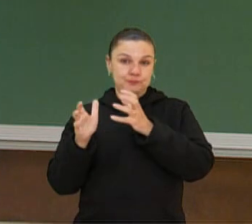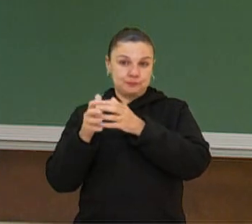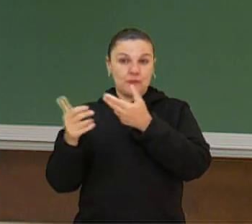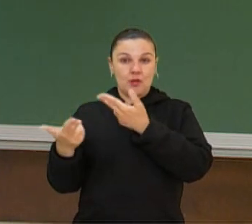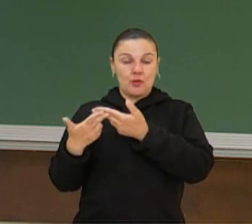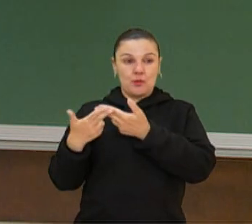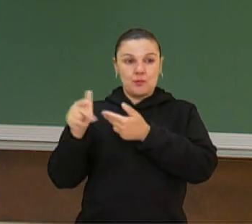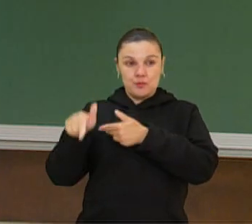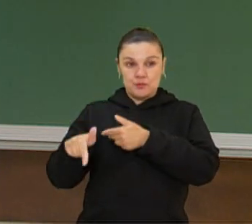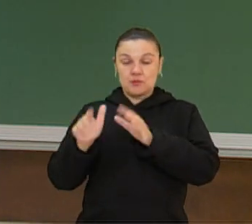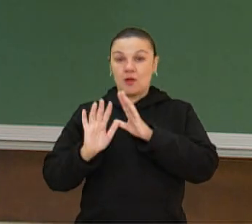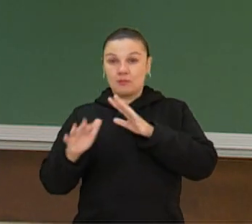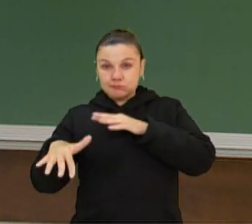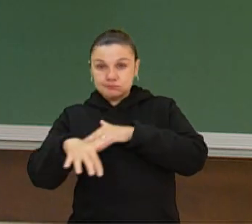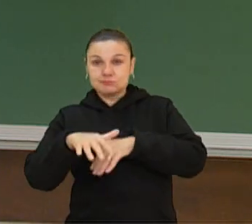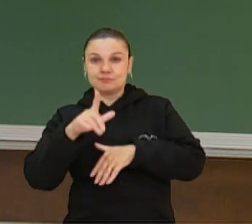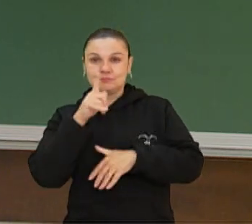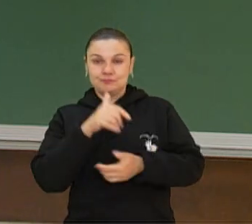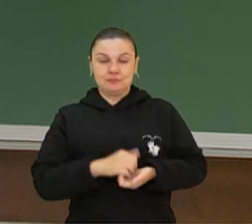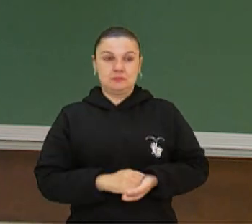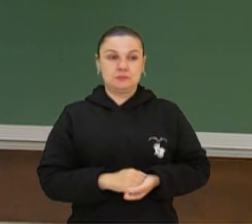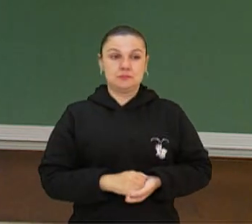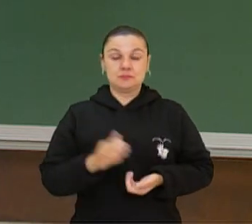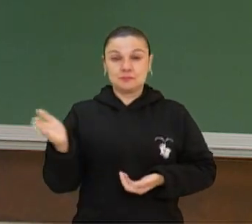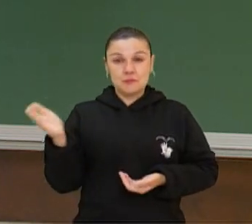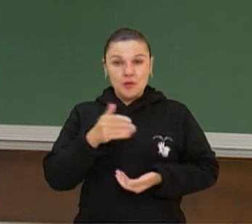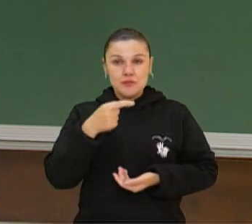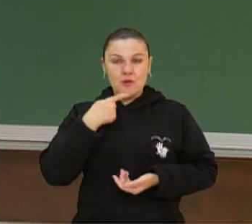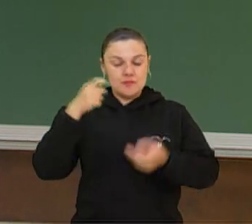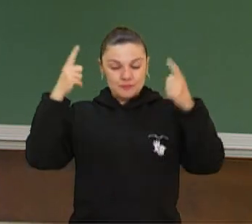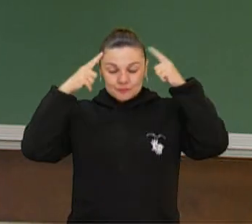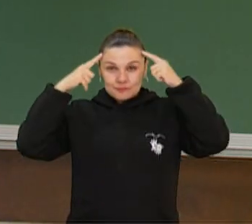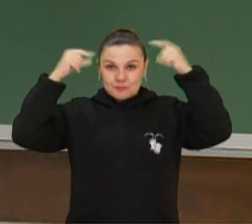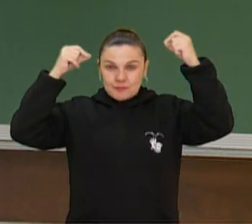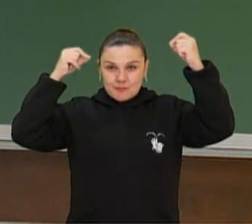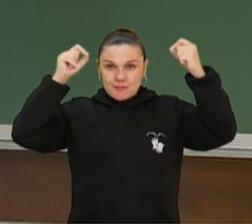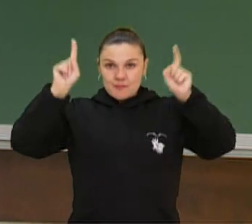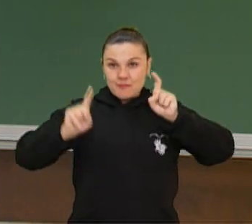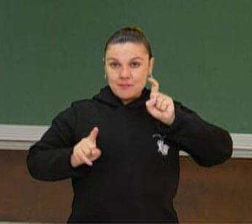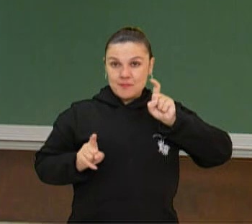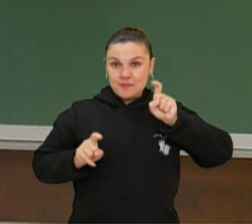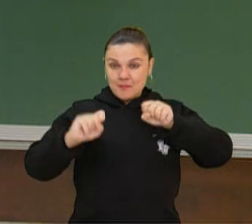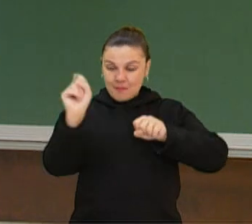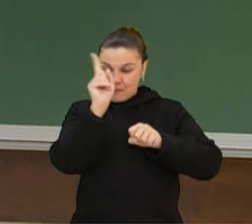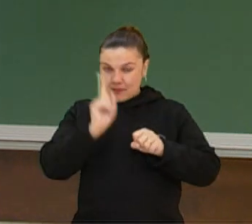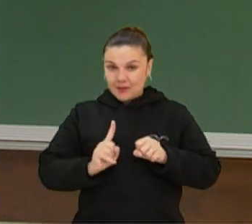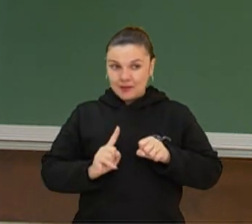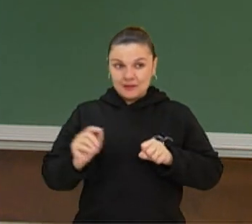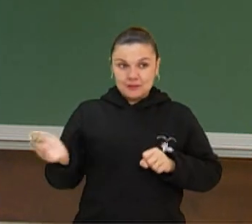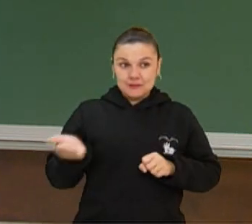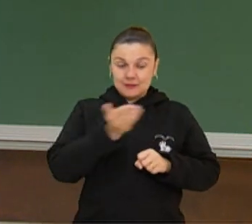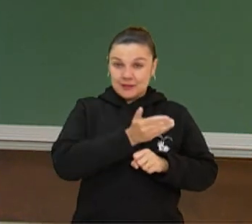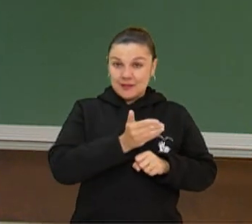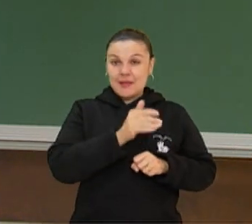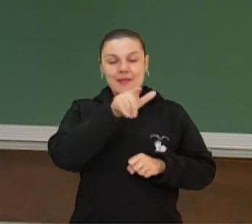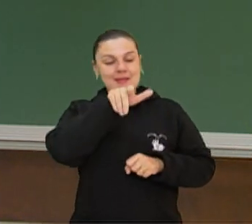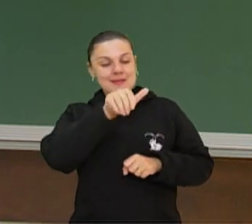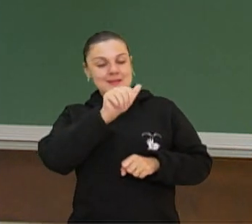já que eles vivem cercados por água. Eu coloquei aqui o Pikachu representando os mamíferos e coloquei os áptos representando as